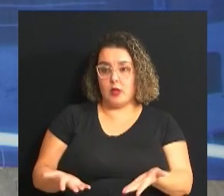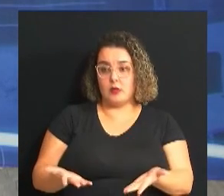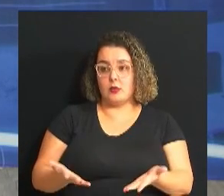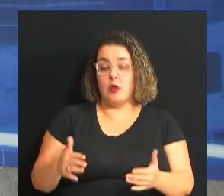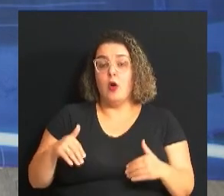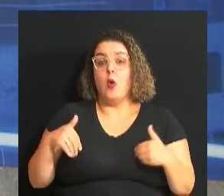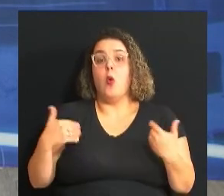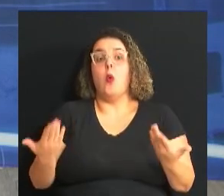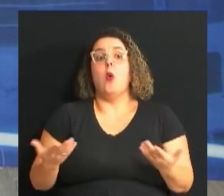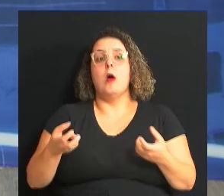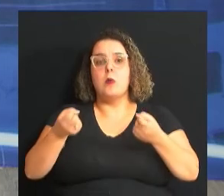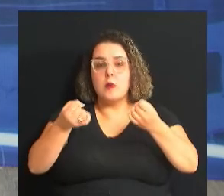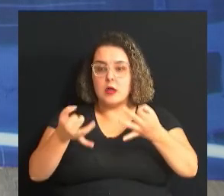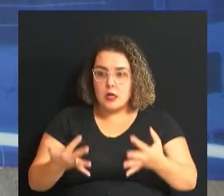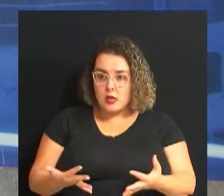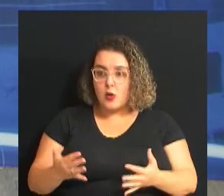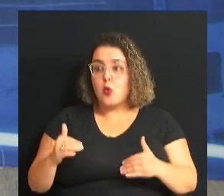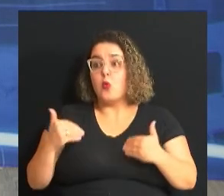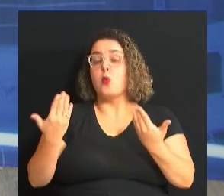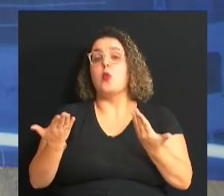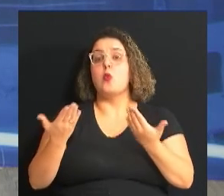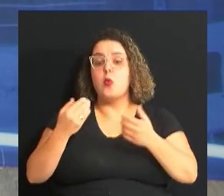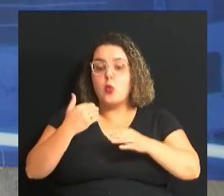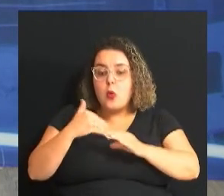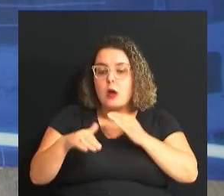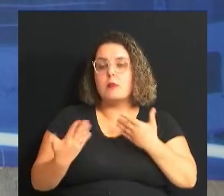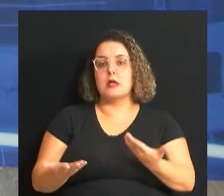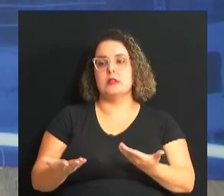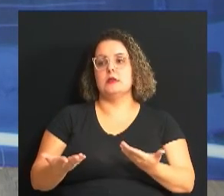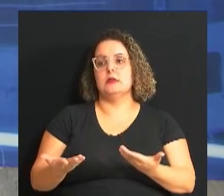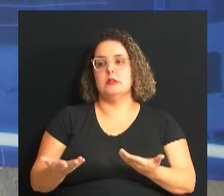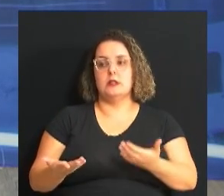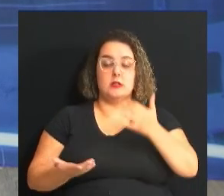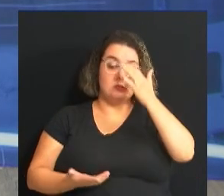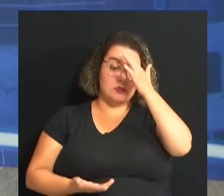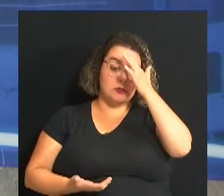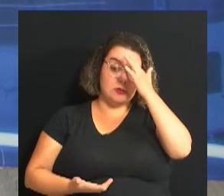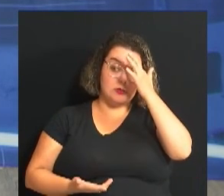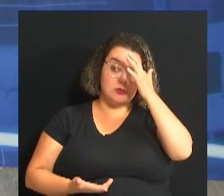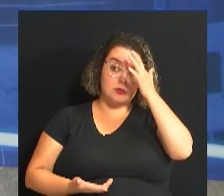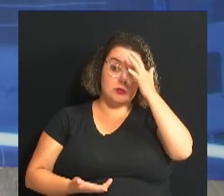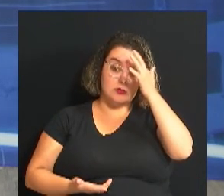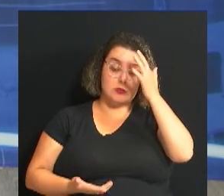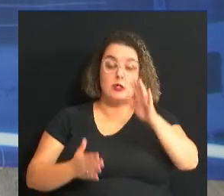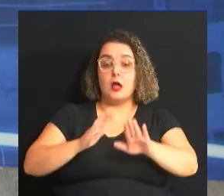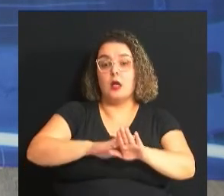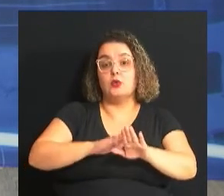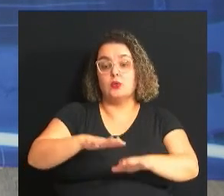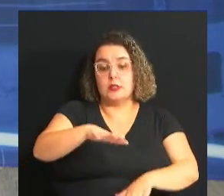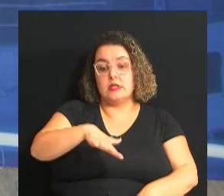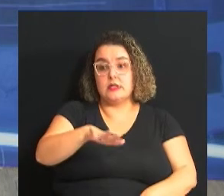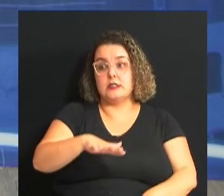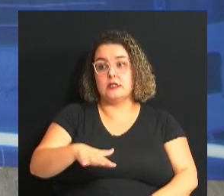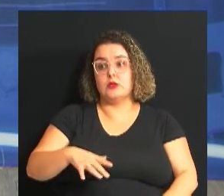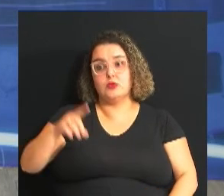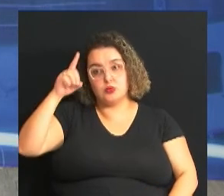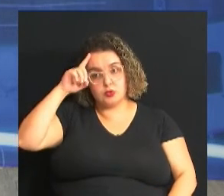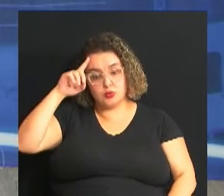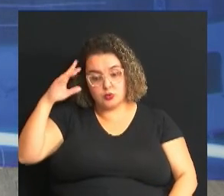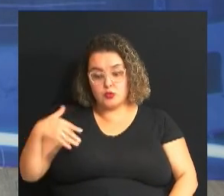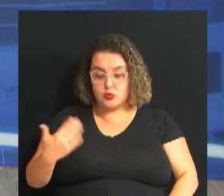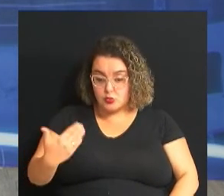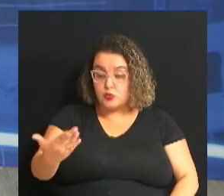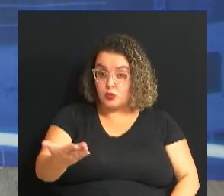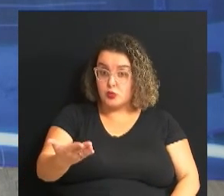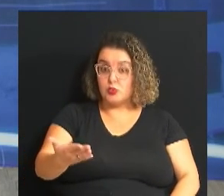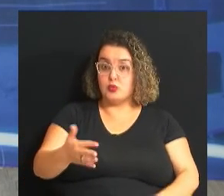que é a orientação, qual que é a mensagem que o senhor deixa, o senhor aí que atua nessa área, todo dia está aí com os pacientes,